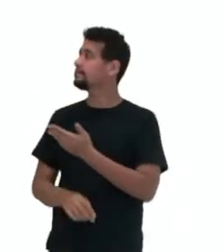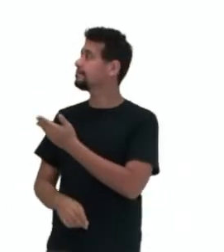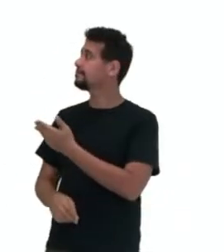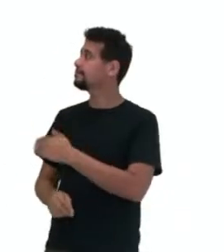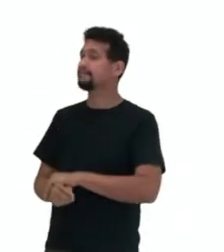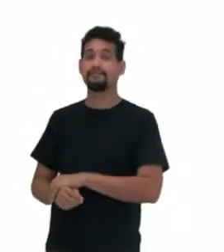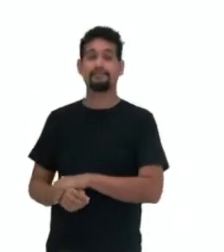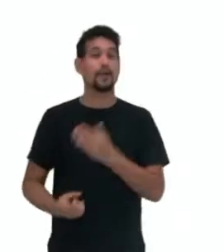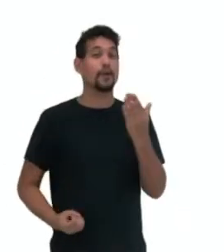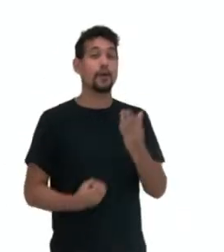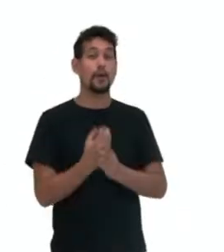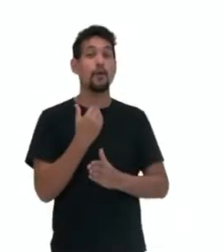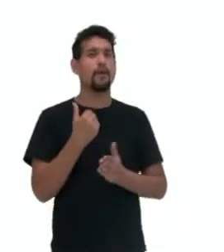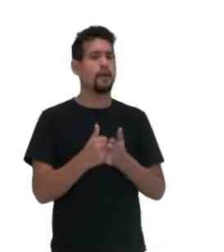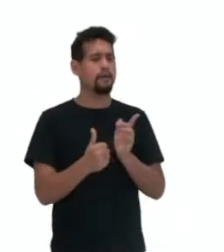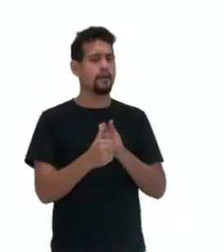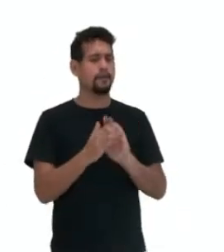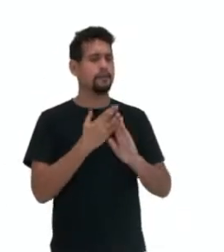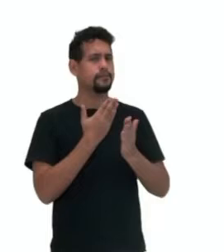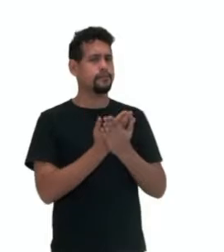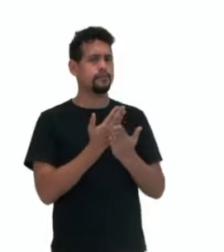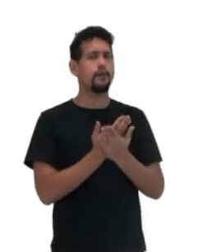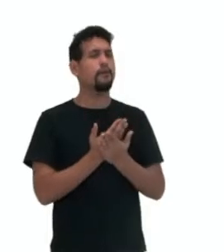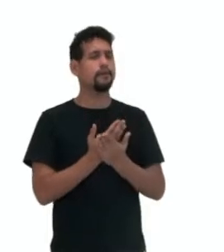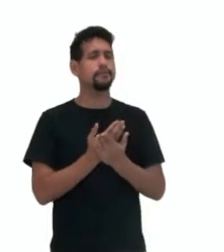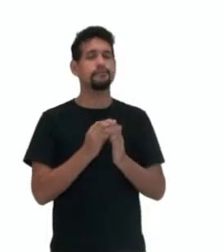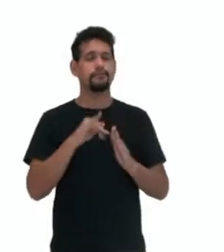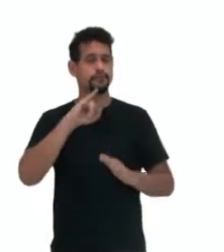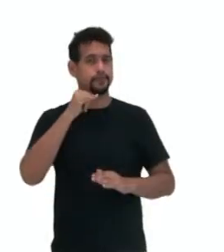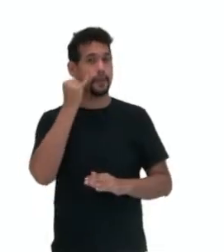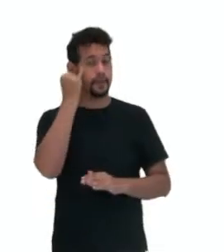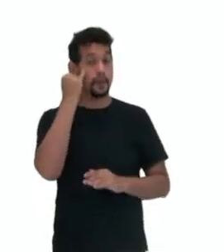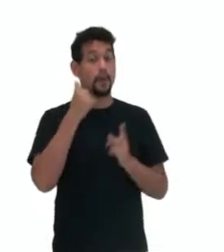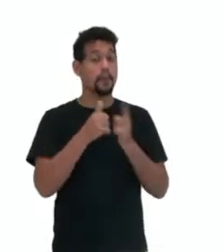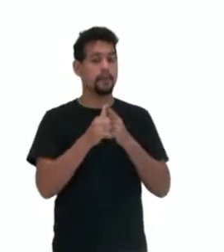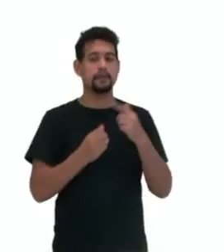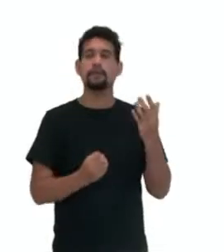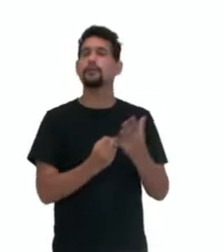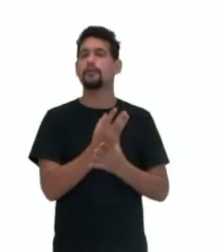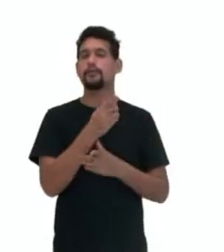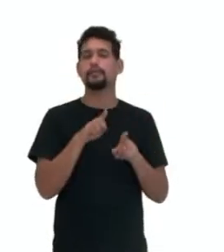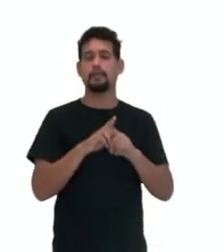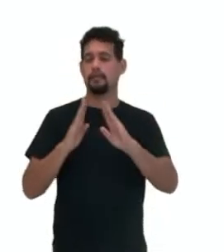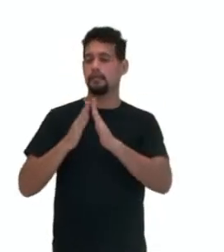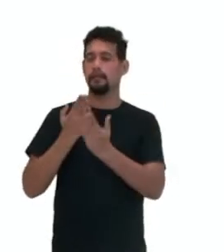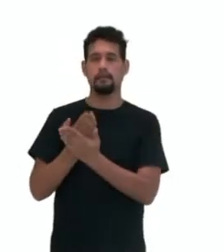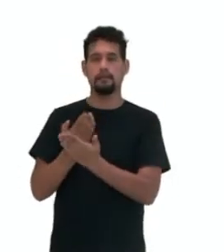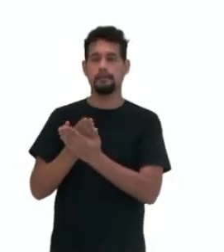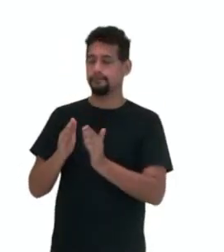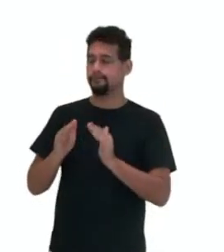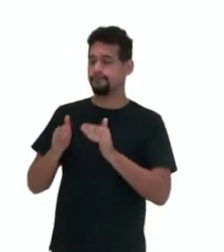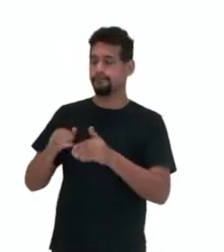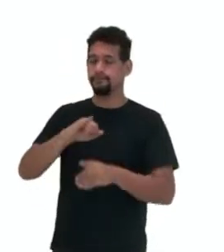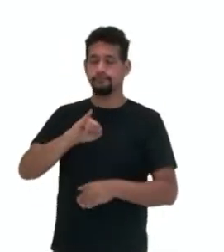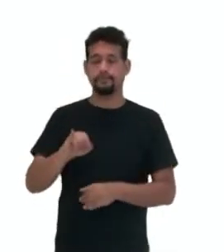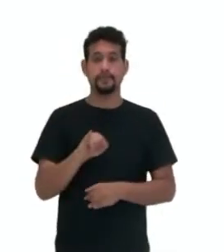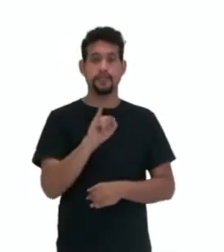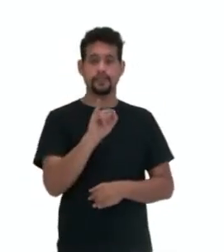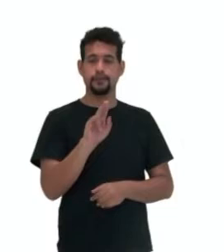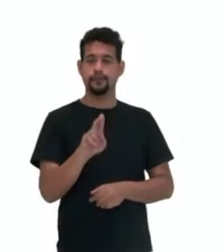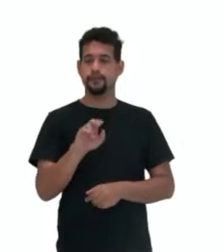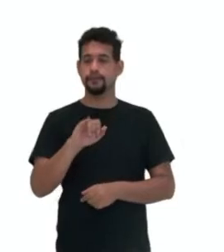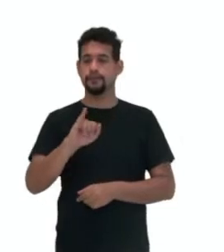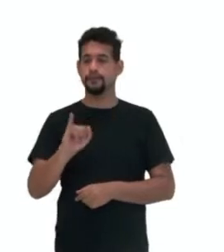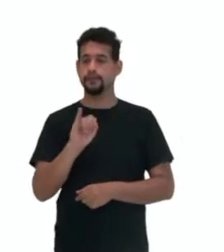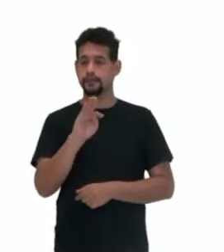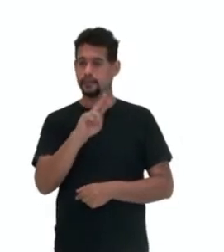fundador da primeira escola de jiu-jitsu no Japão. Então, ele foi o primeiro criador, né, dessa escola, foi quem criou a primeira escola de